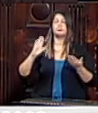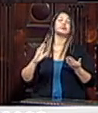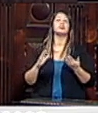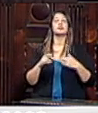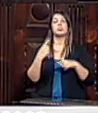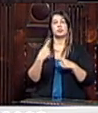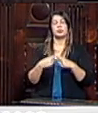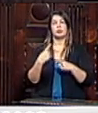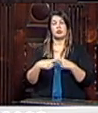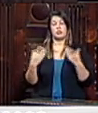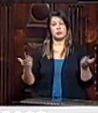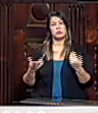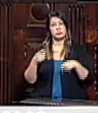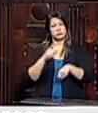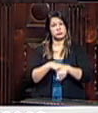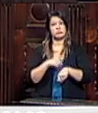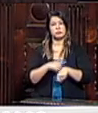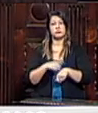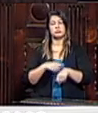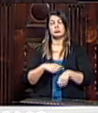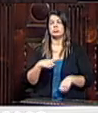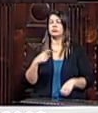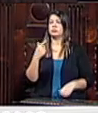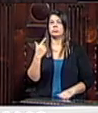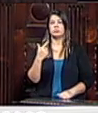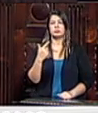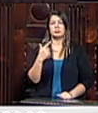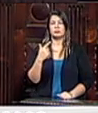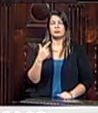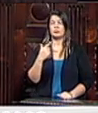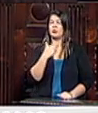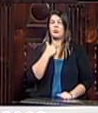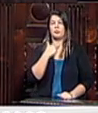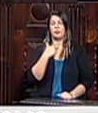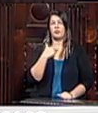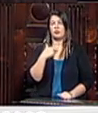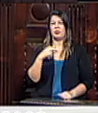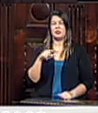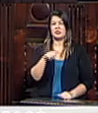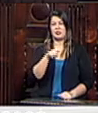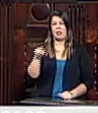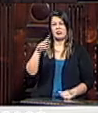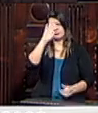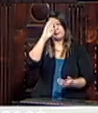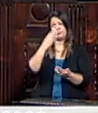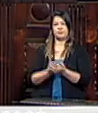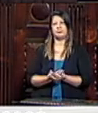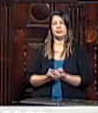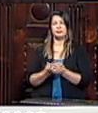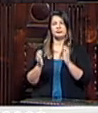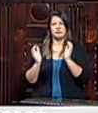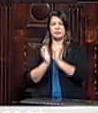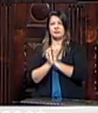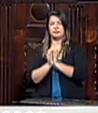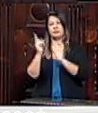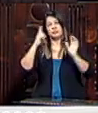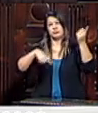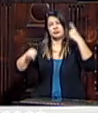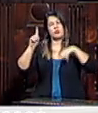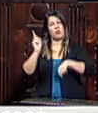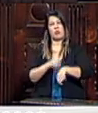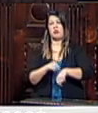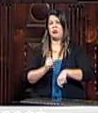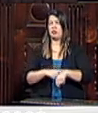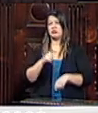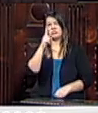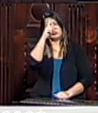pois nesse momento não goza da confiança desse partido e para dirigir o partido numa hora tão grave